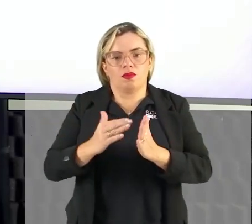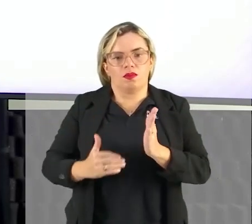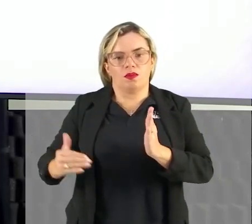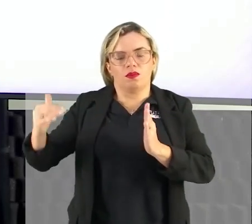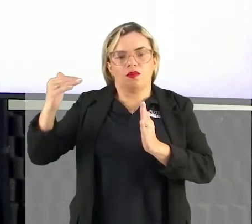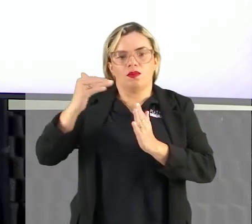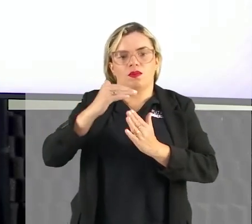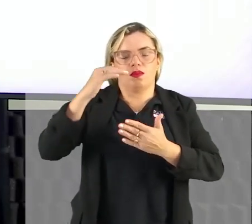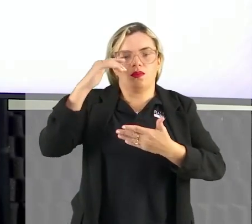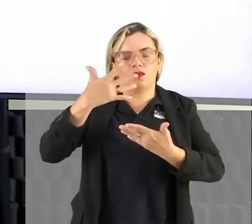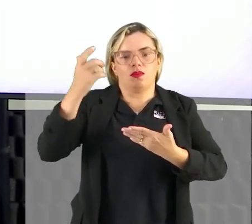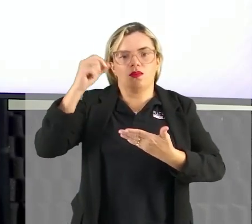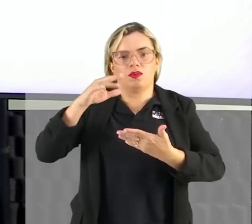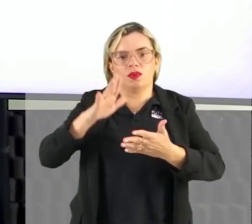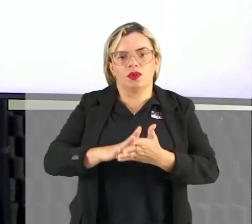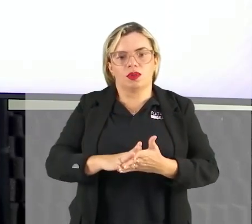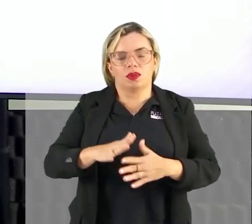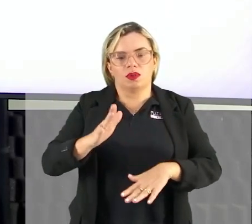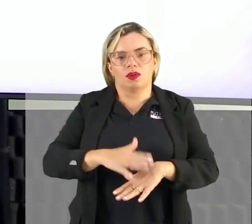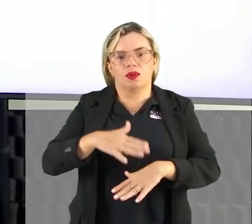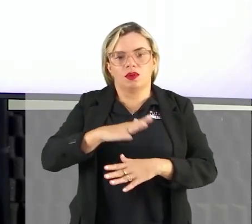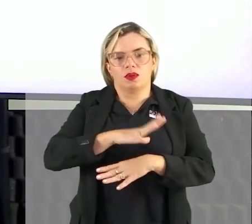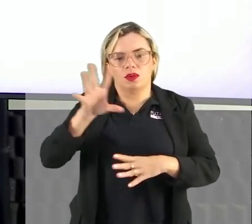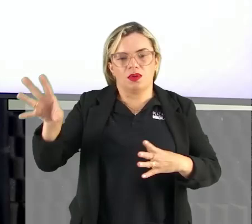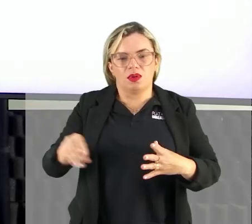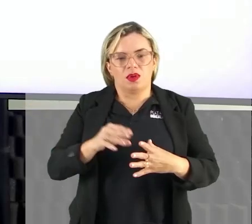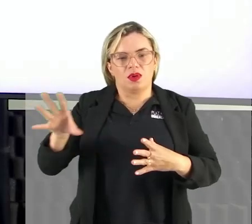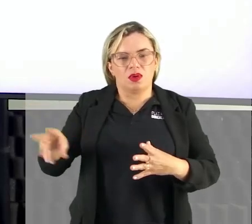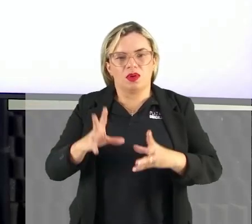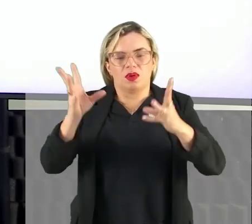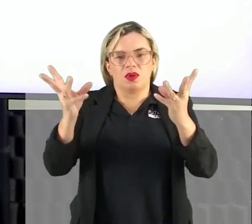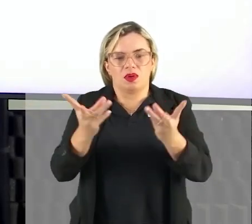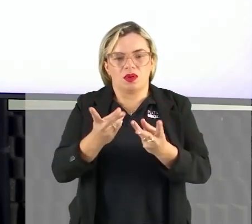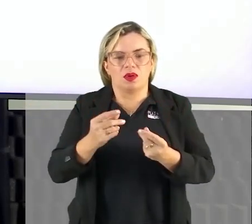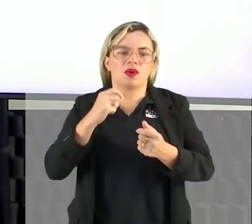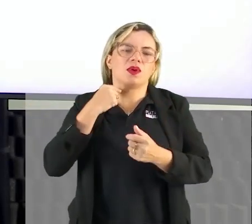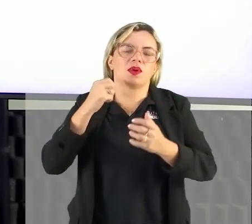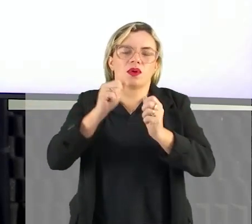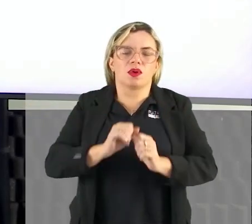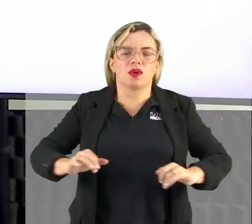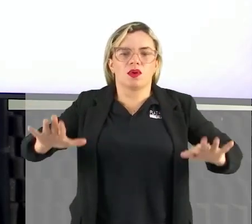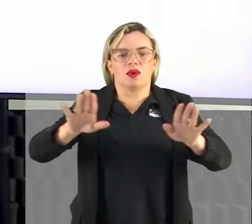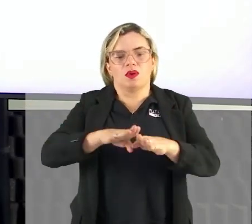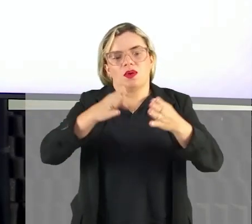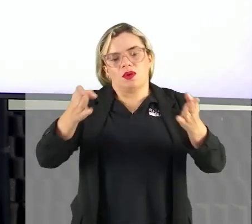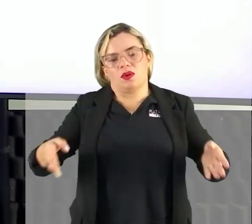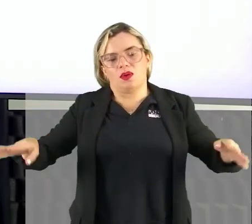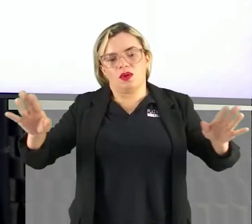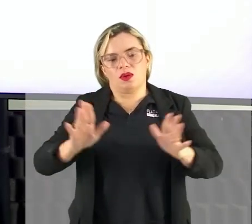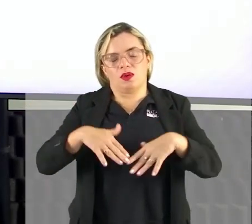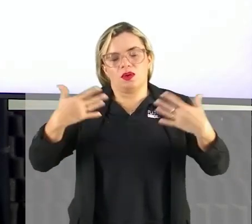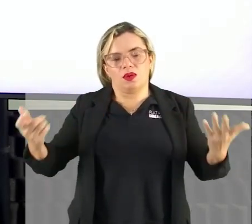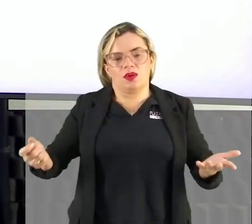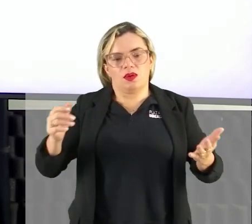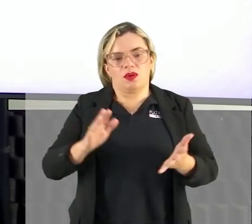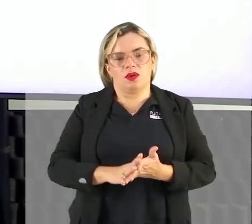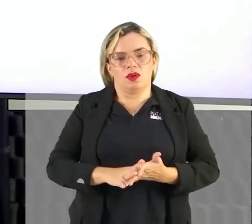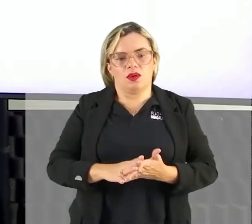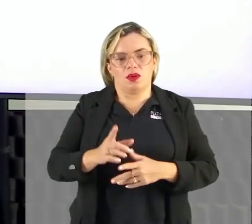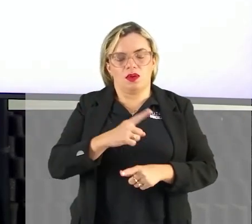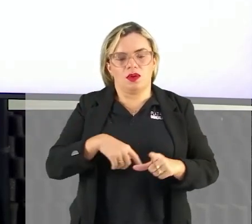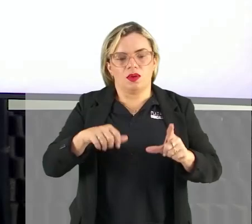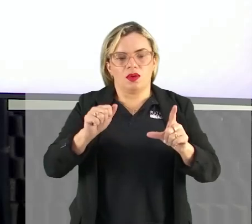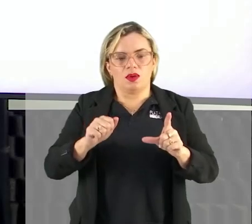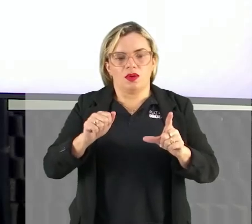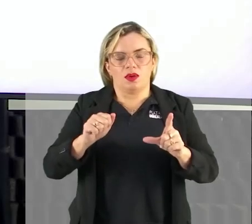dessa cadeia, para ver onde está mais acumulado, mais concentrado, né, essa poluição. Então, a esponja, ela vai